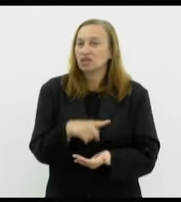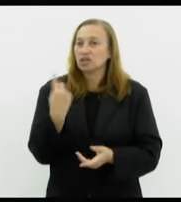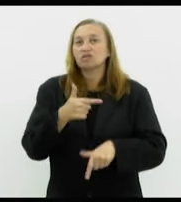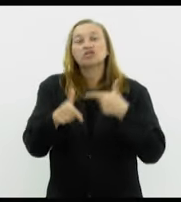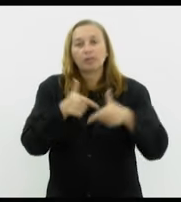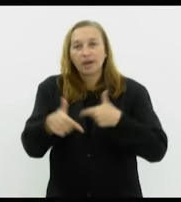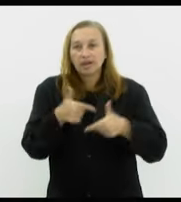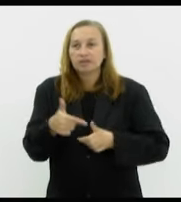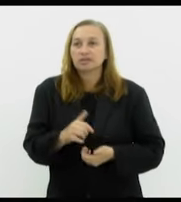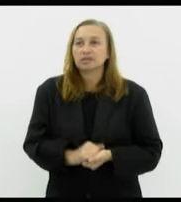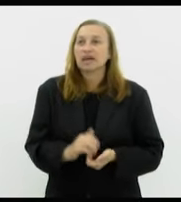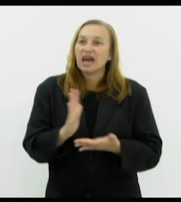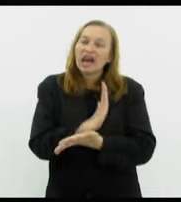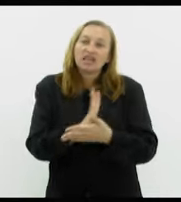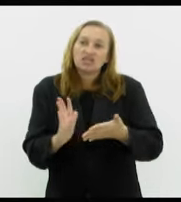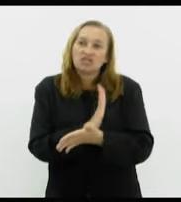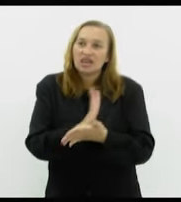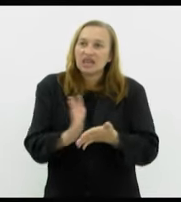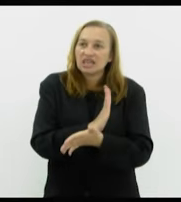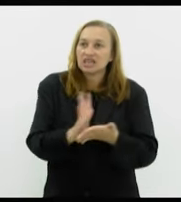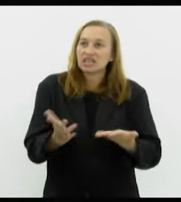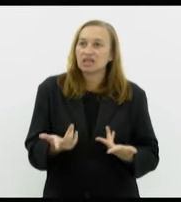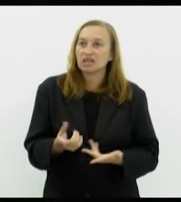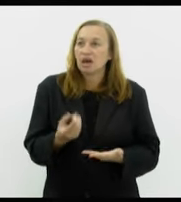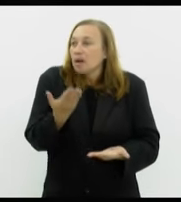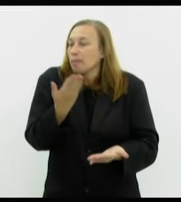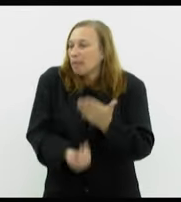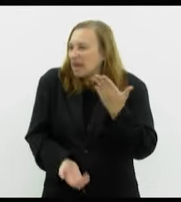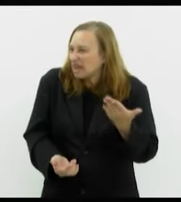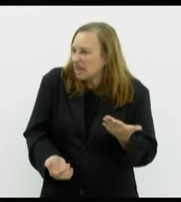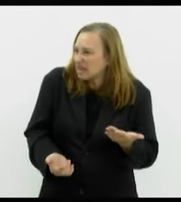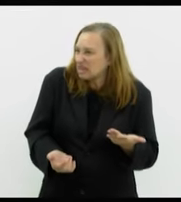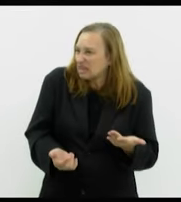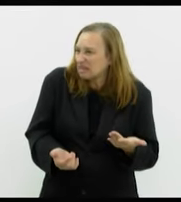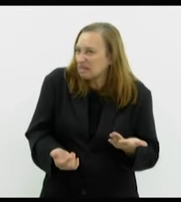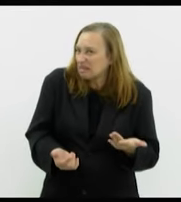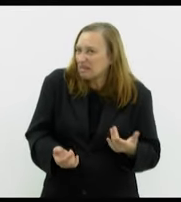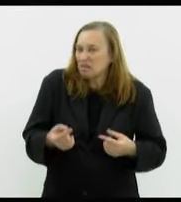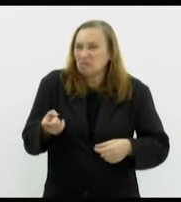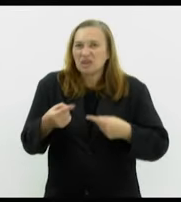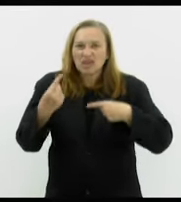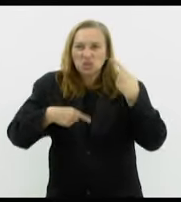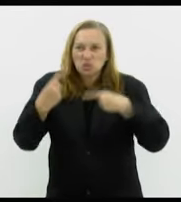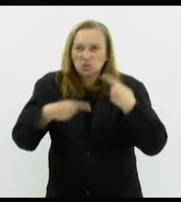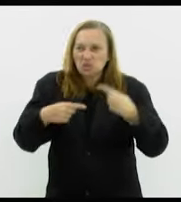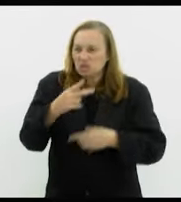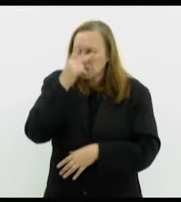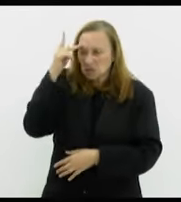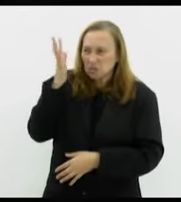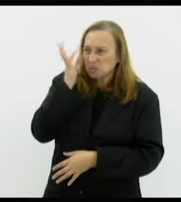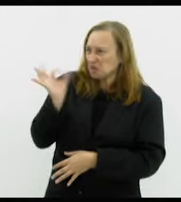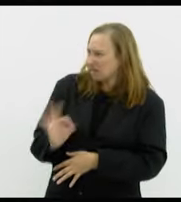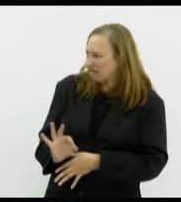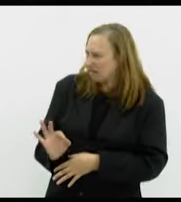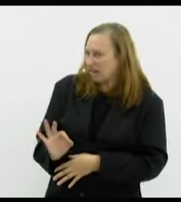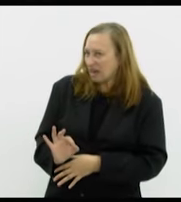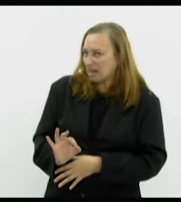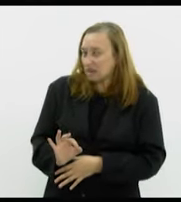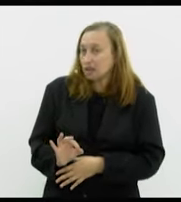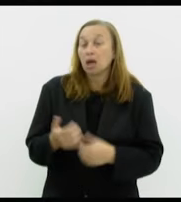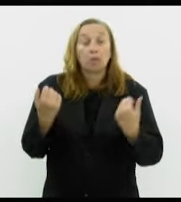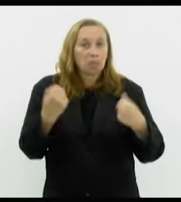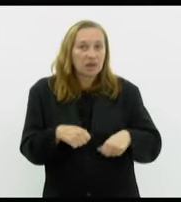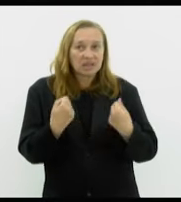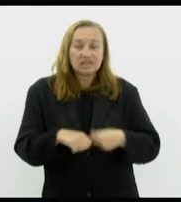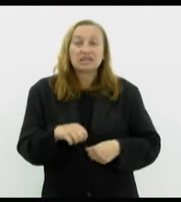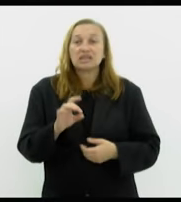trabalha. Às vezes, não adianta a gente ficar perdendo tempo debatendo com quem não entende lé com cré. A gente